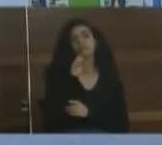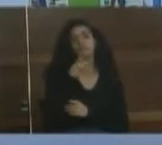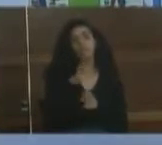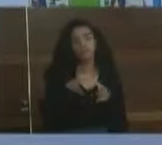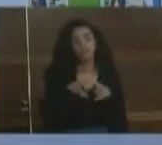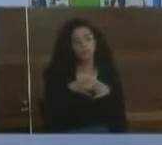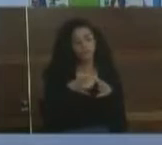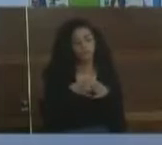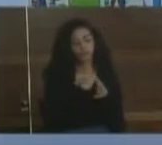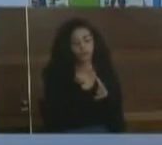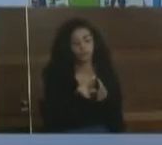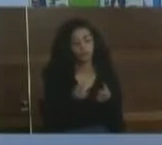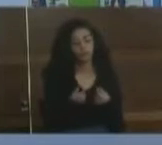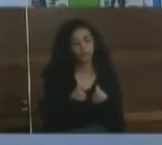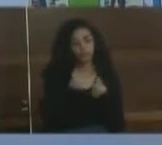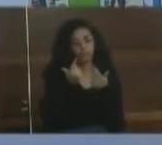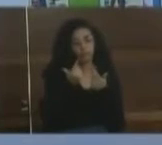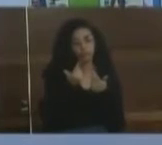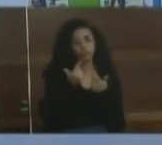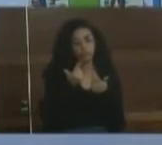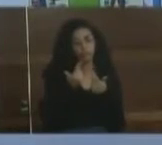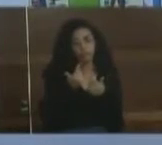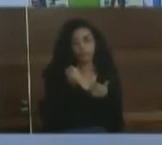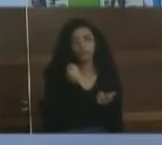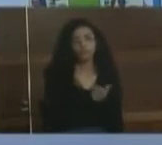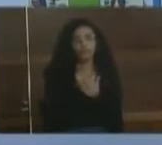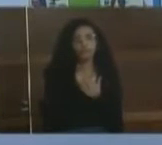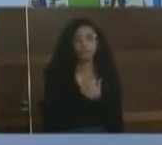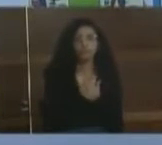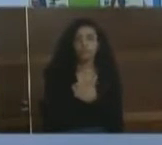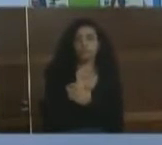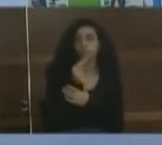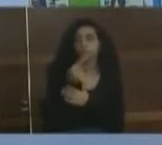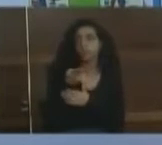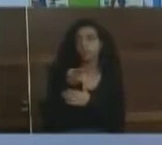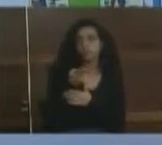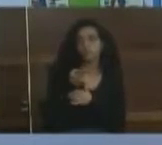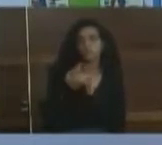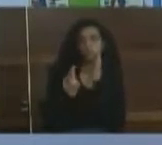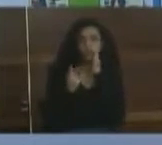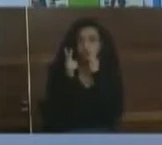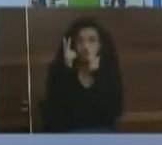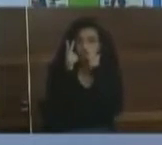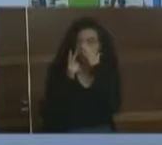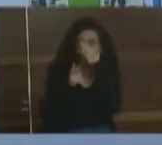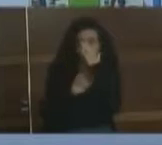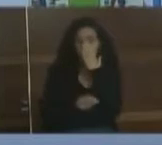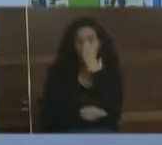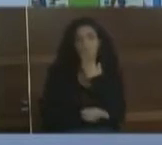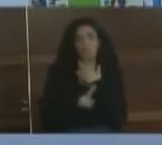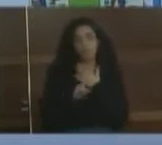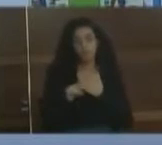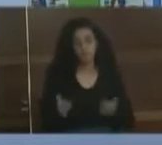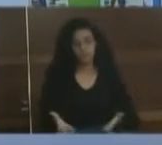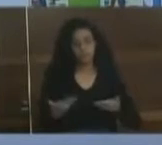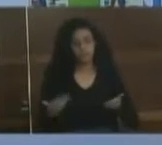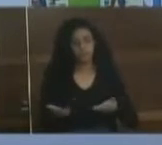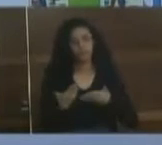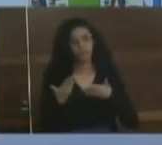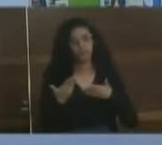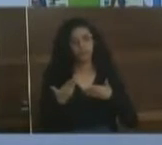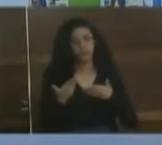da despesa da administração pública com intenção de adquirir o constituída em de capital que contribuíram para a